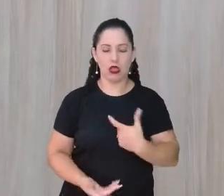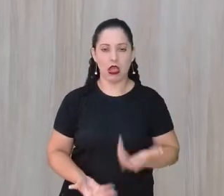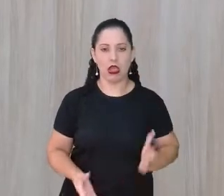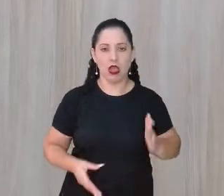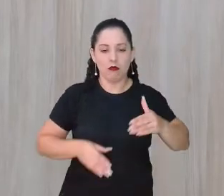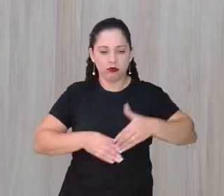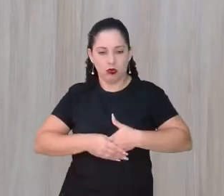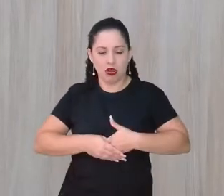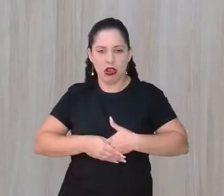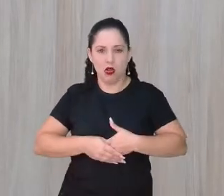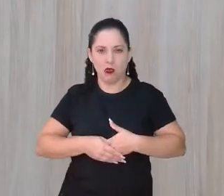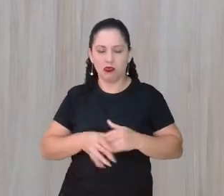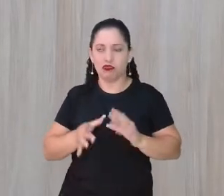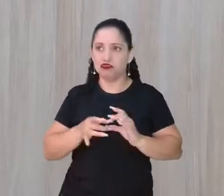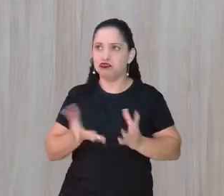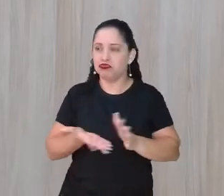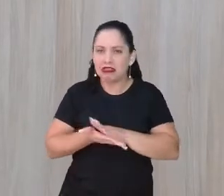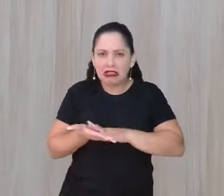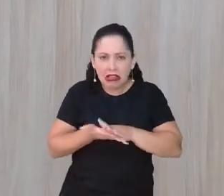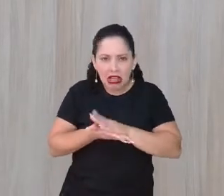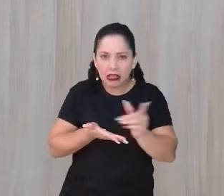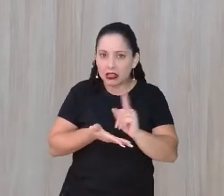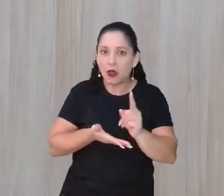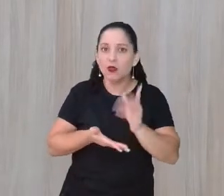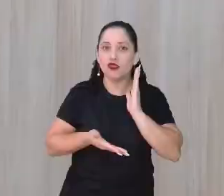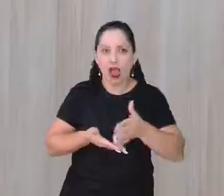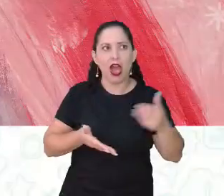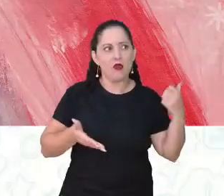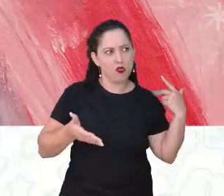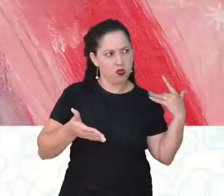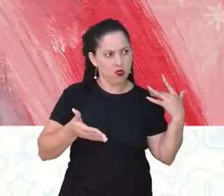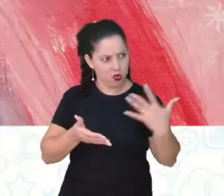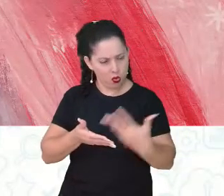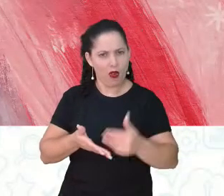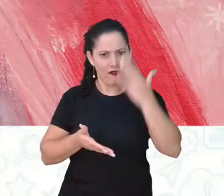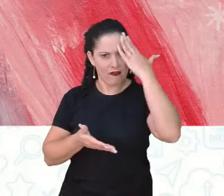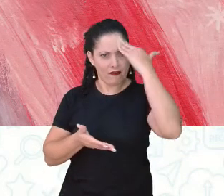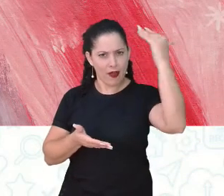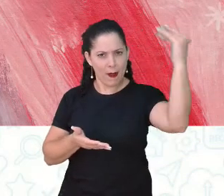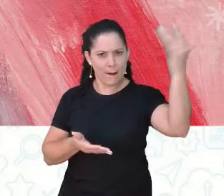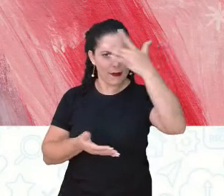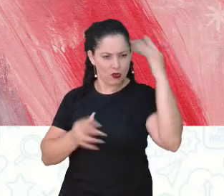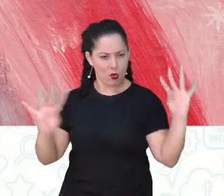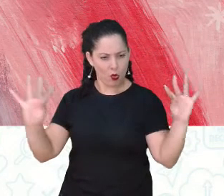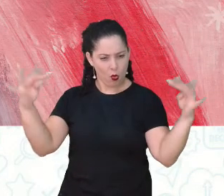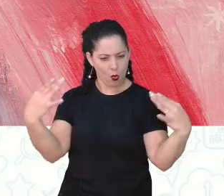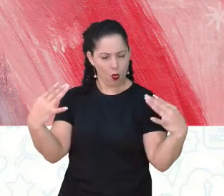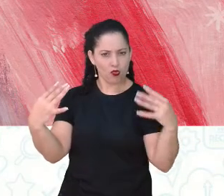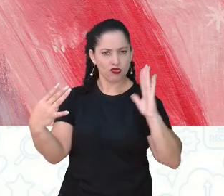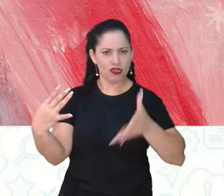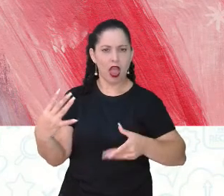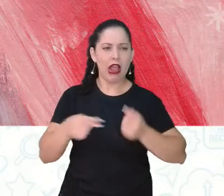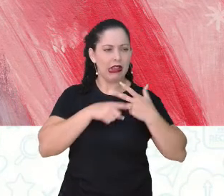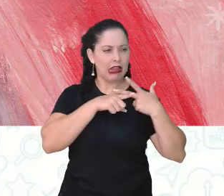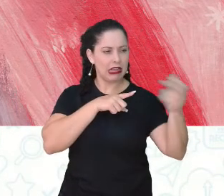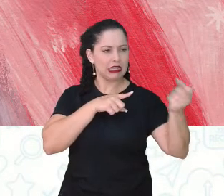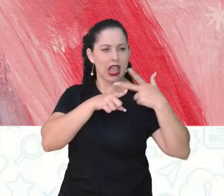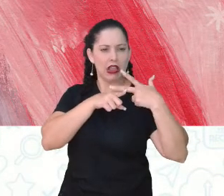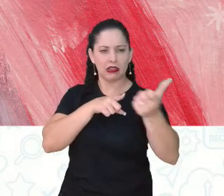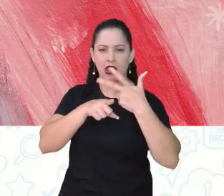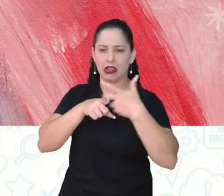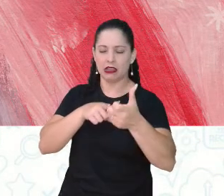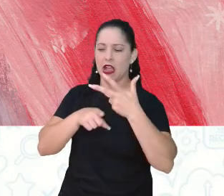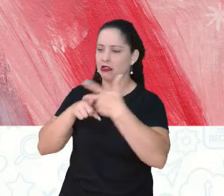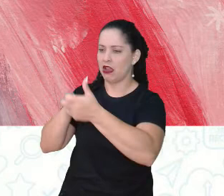estava ganhando destaque nesse período e com o período da alta burguesia no poder, ele ainda ganhou mais